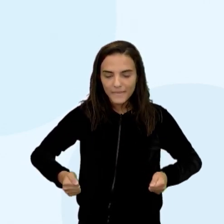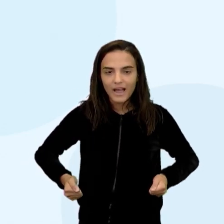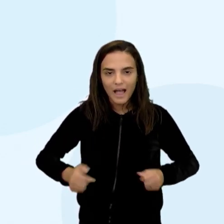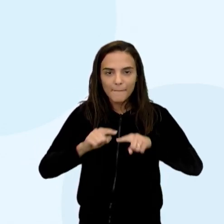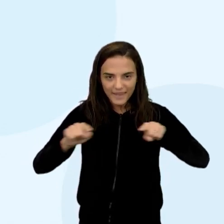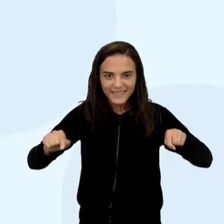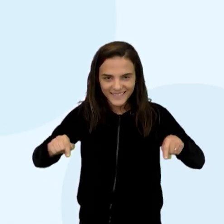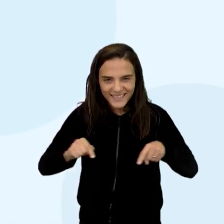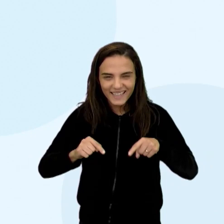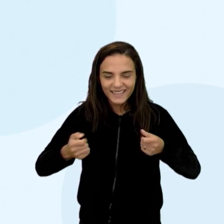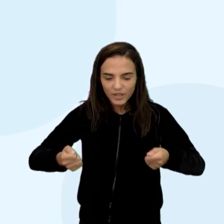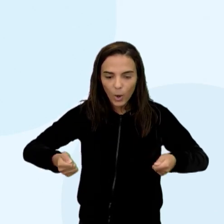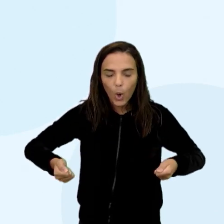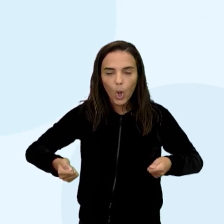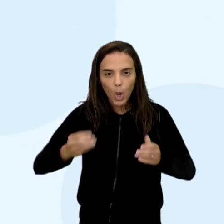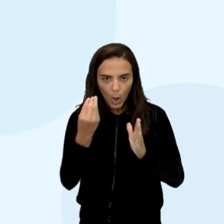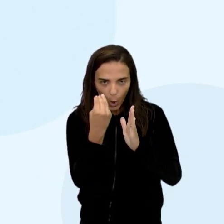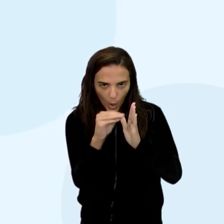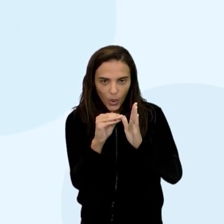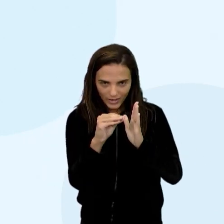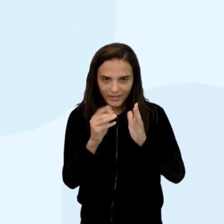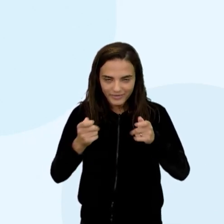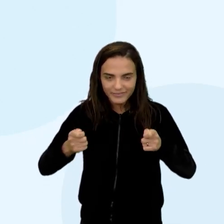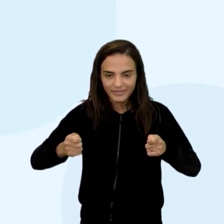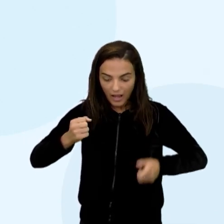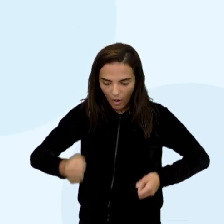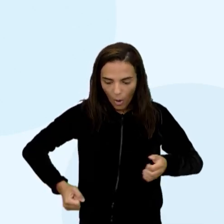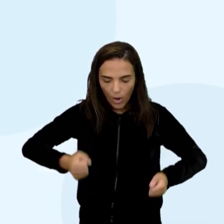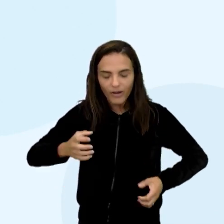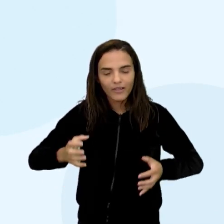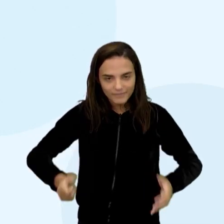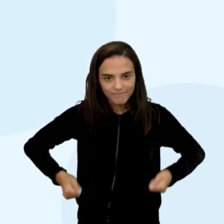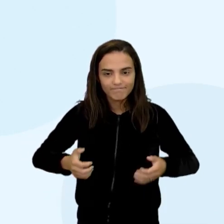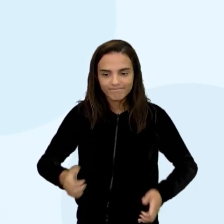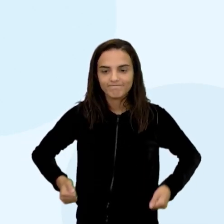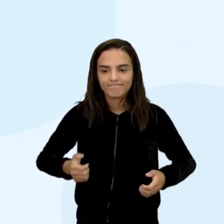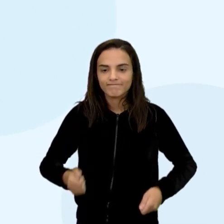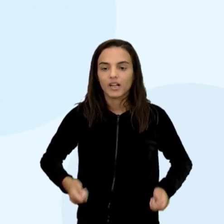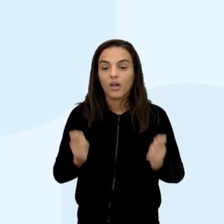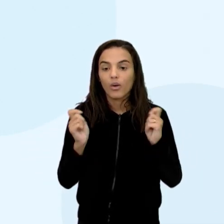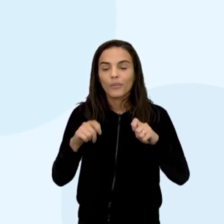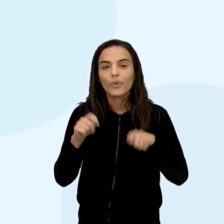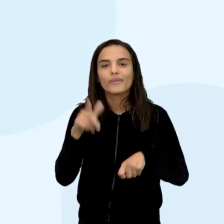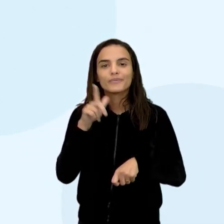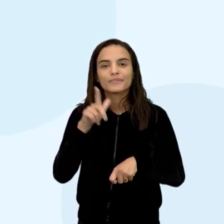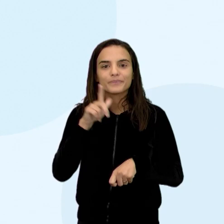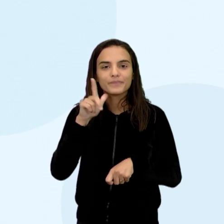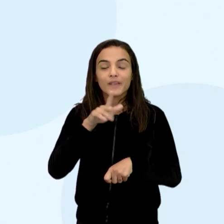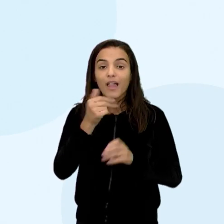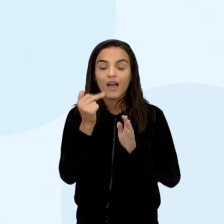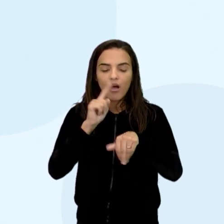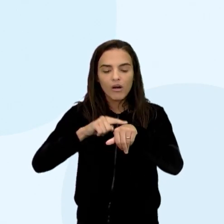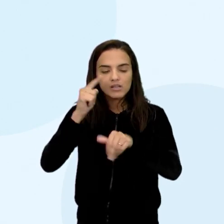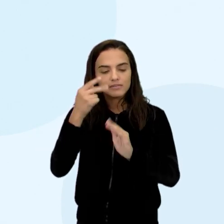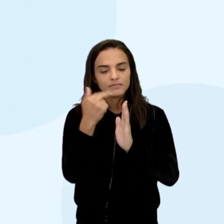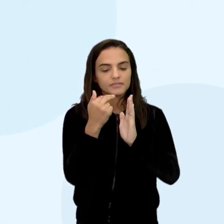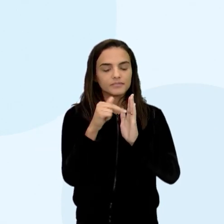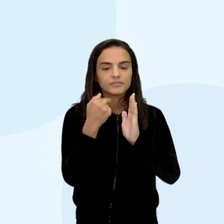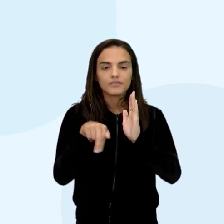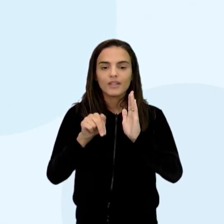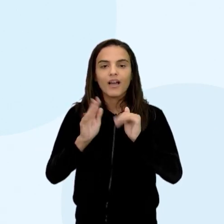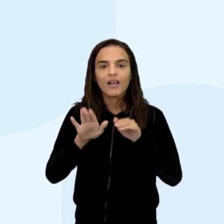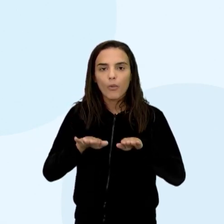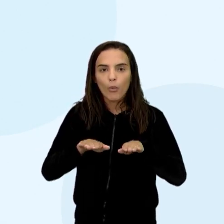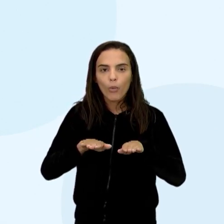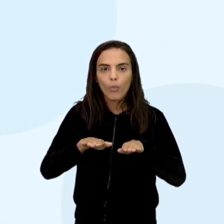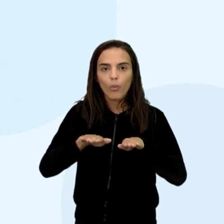nela. Você coloca dentro a cadeira de roda, onde ele for, ele pode levar a mesa dele. E aí na hora da escrita, ela ergue